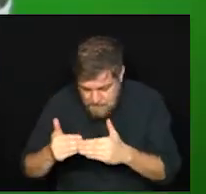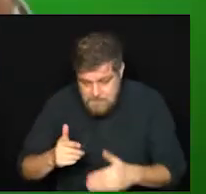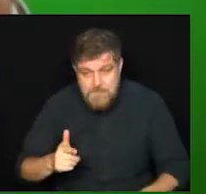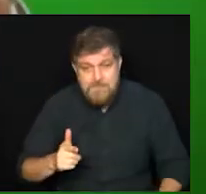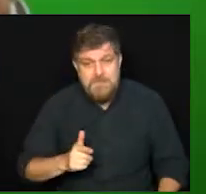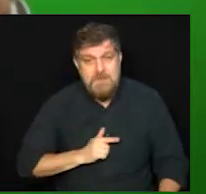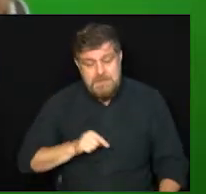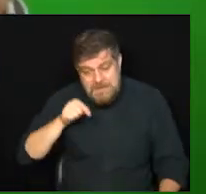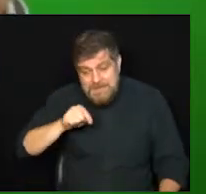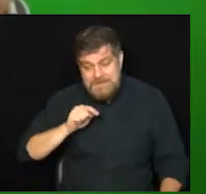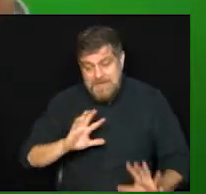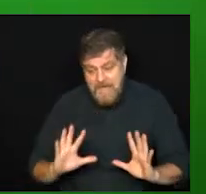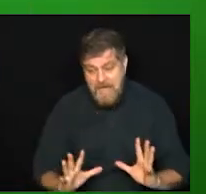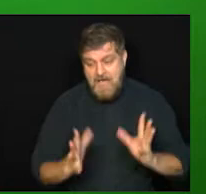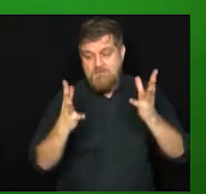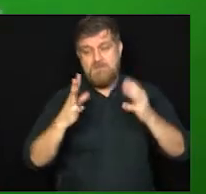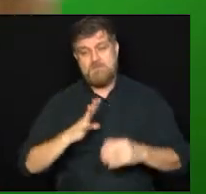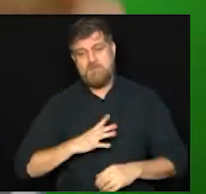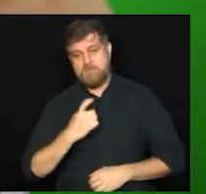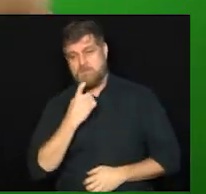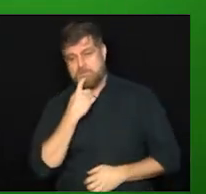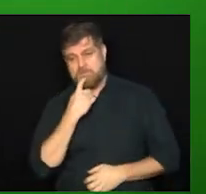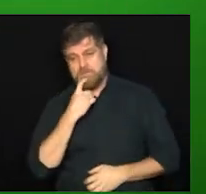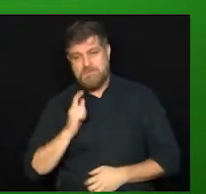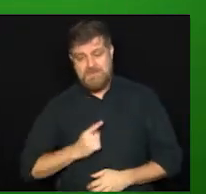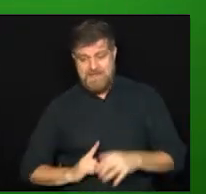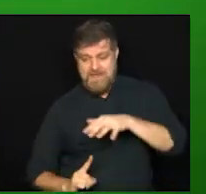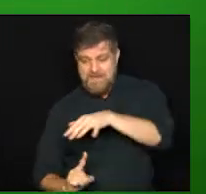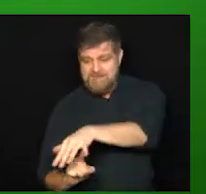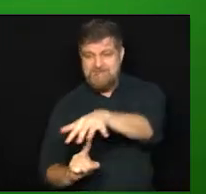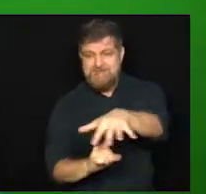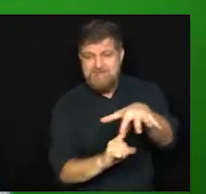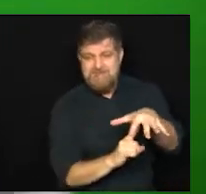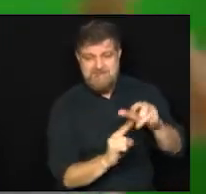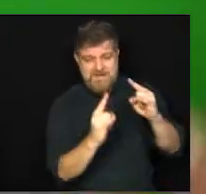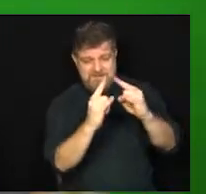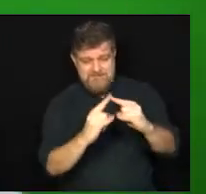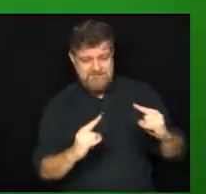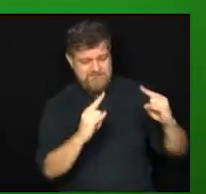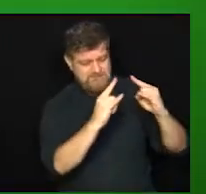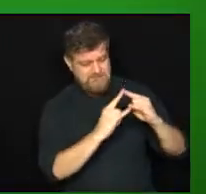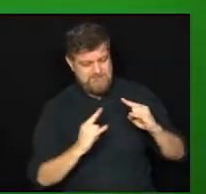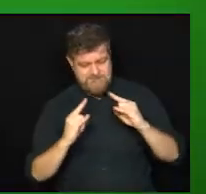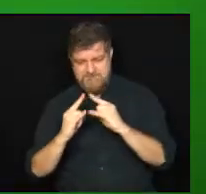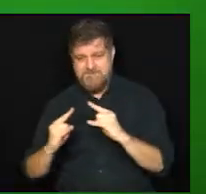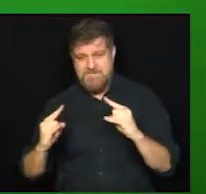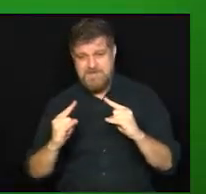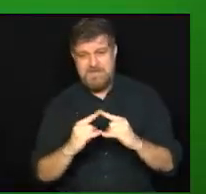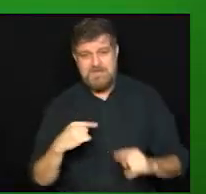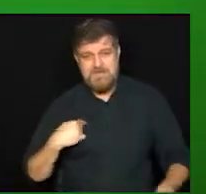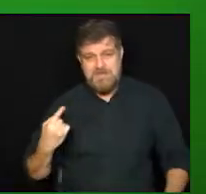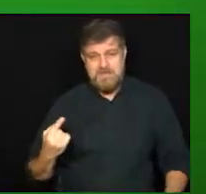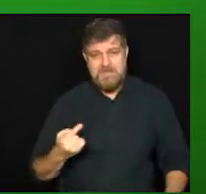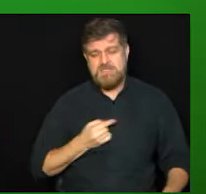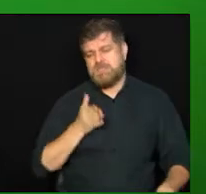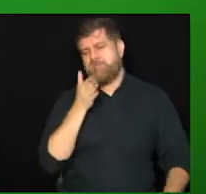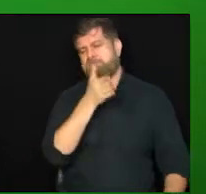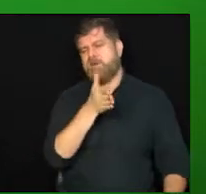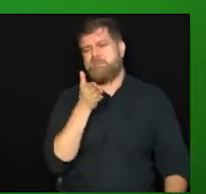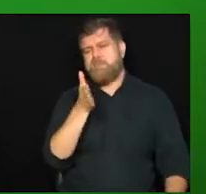para Campinas, a participar de feiras em todo o mundo, né? A gente participou de feiras no